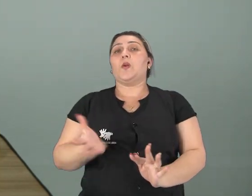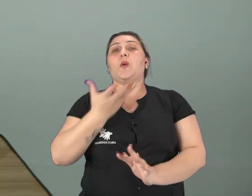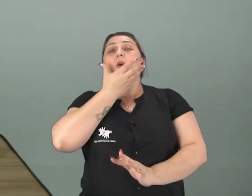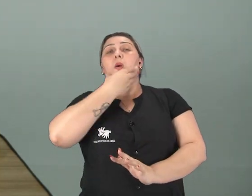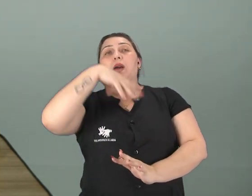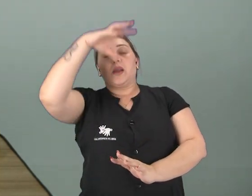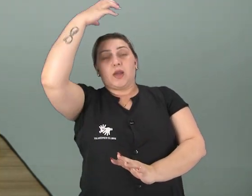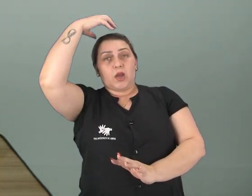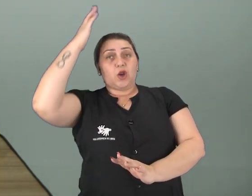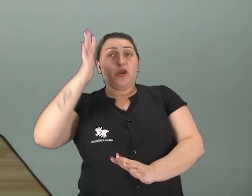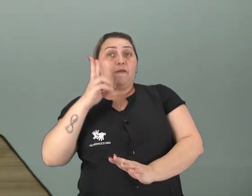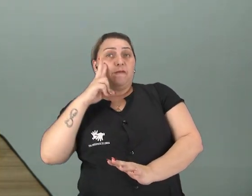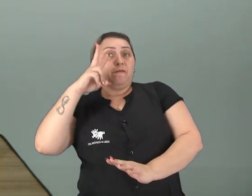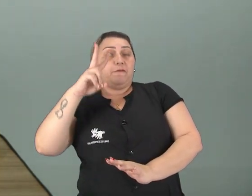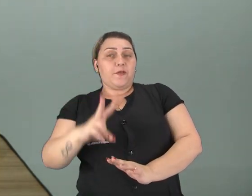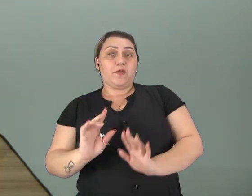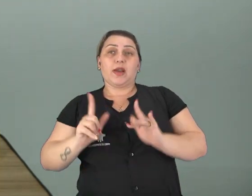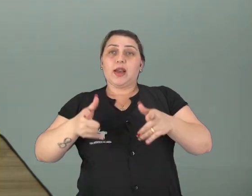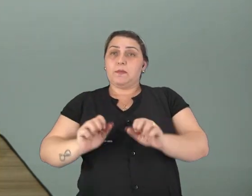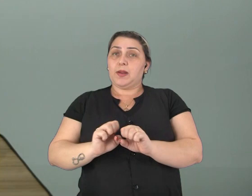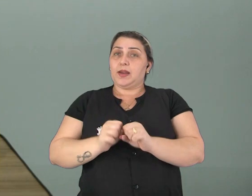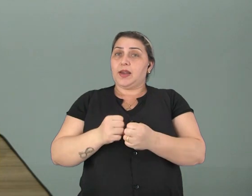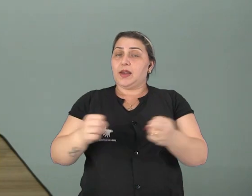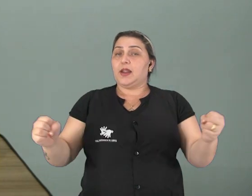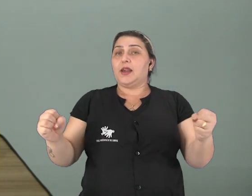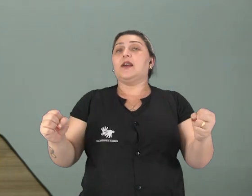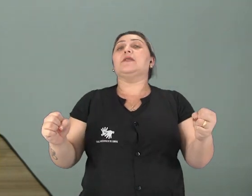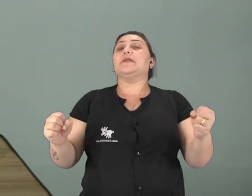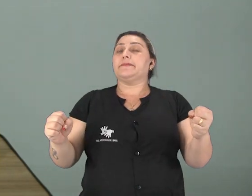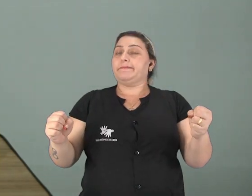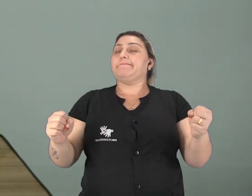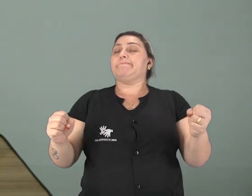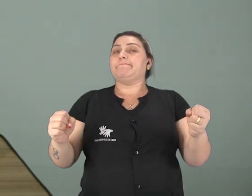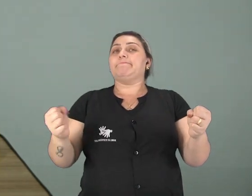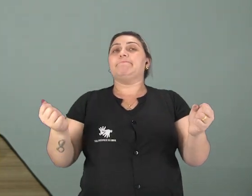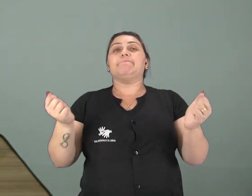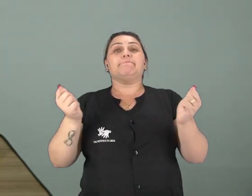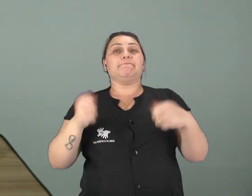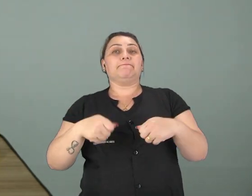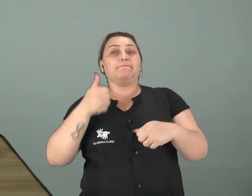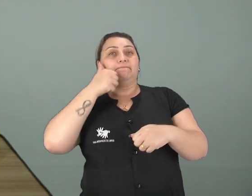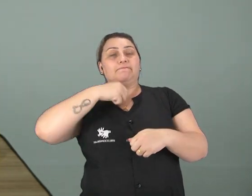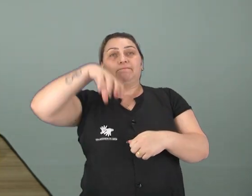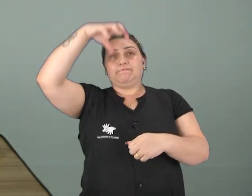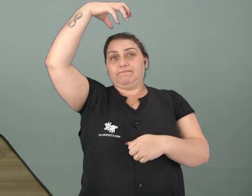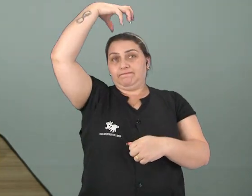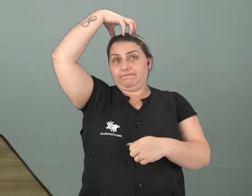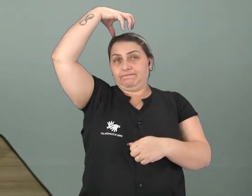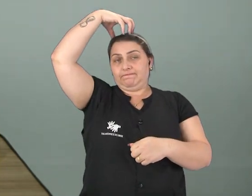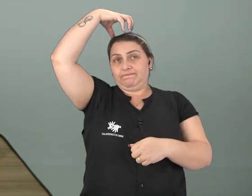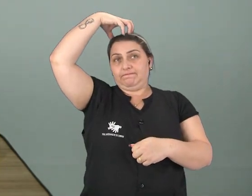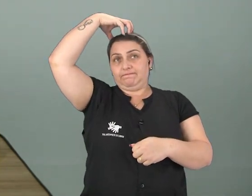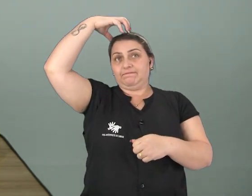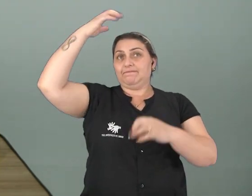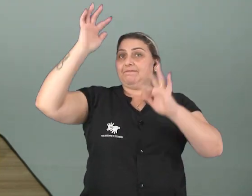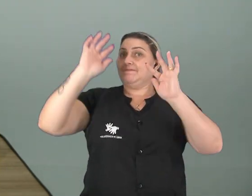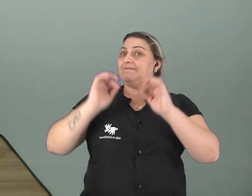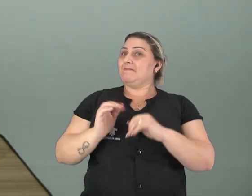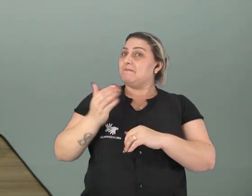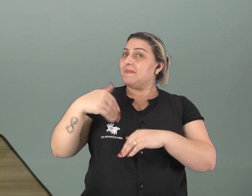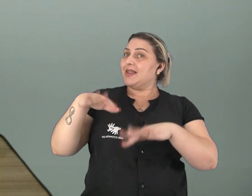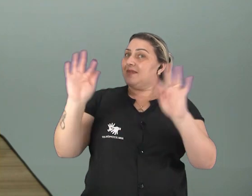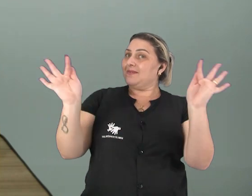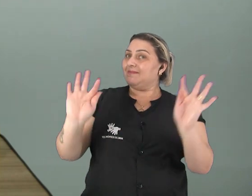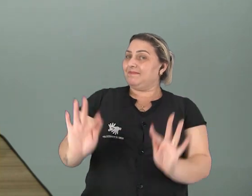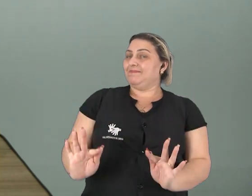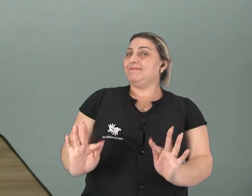já viu de cara que a cama era bem grande. Com certeza ia caber a sua rainha. A rainha então ficou